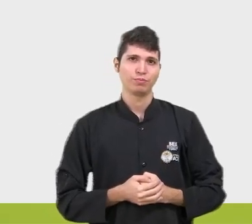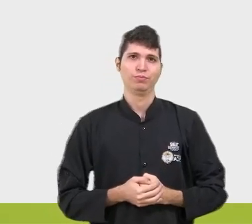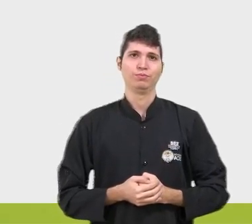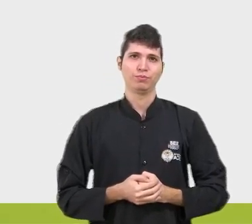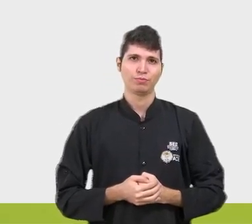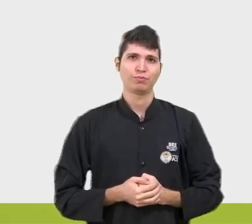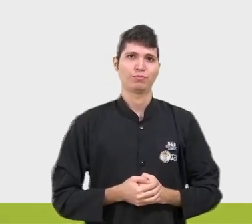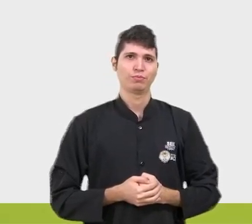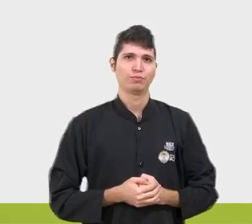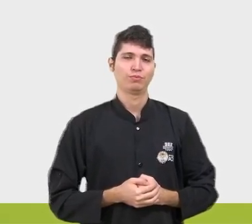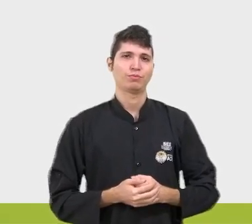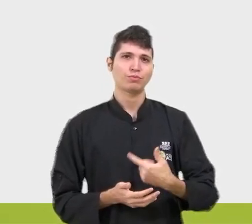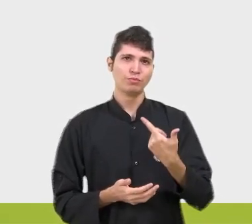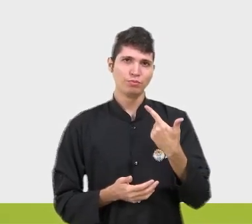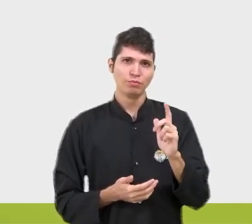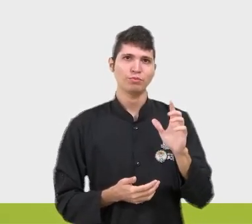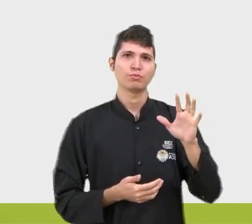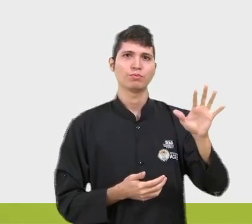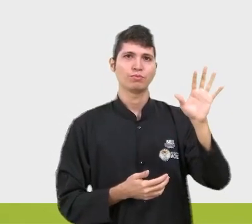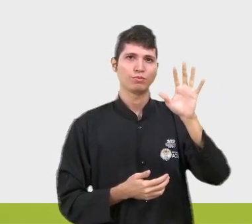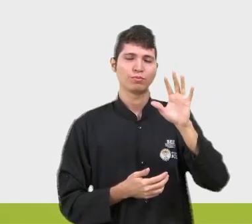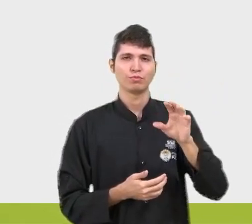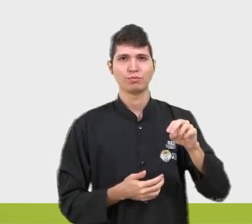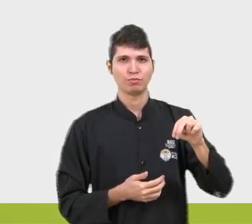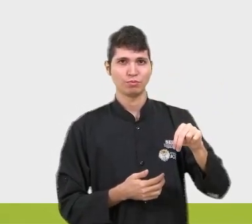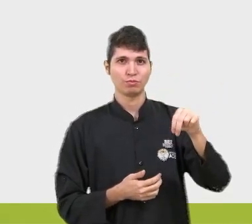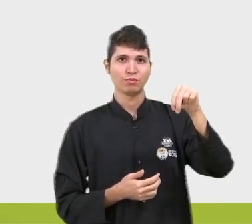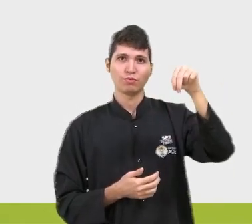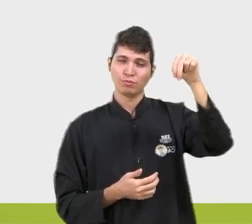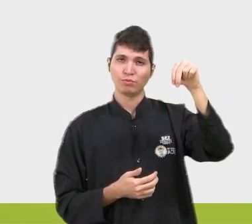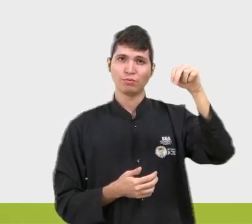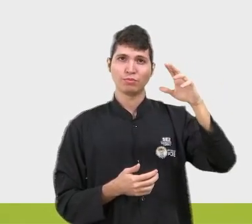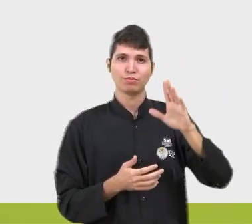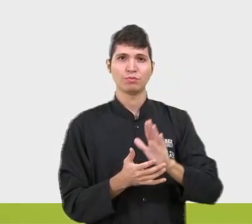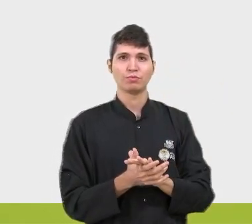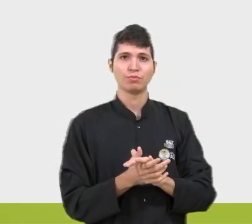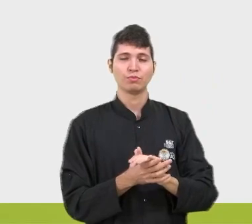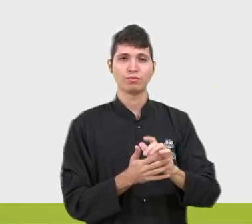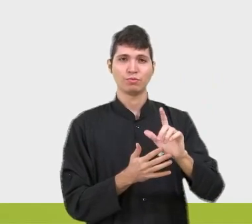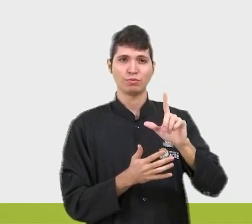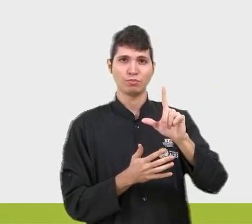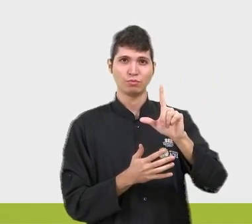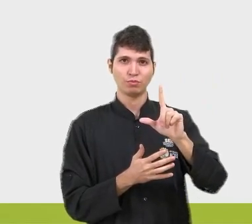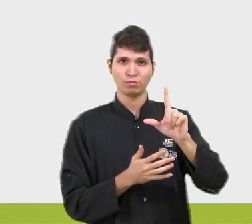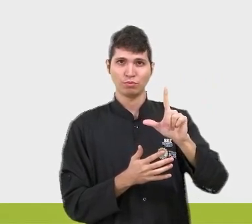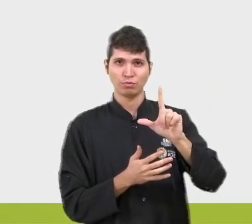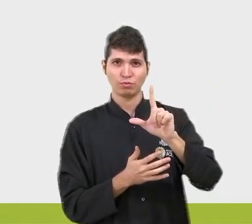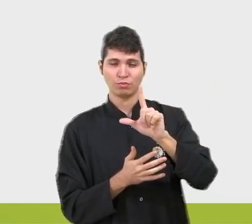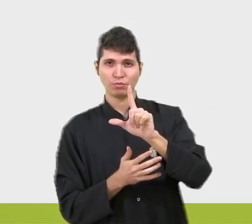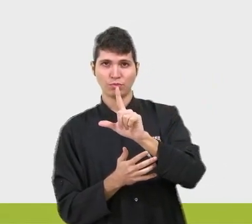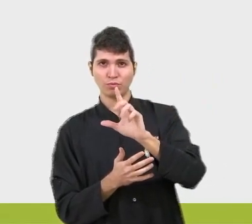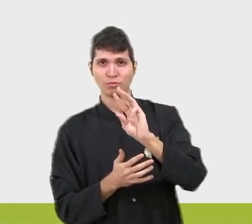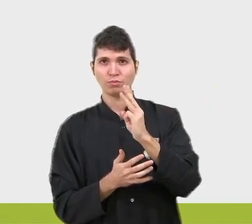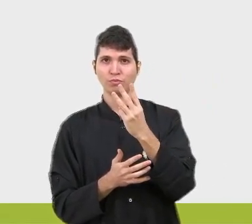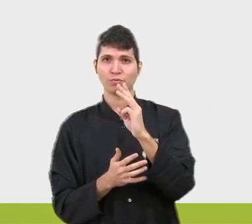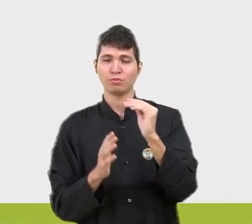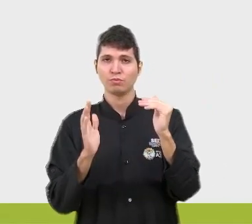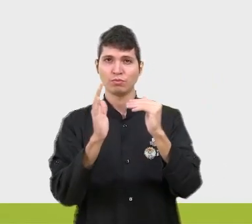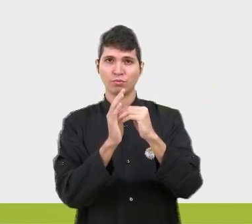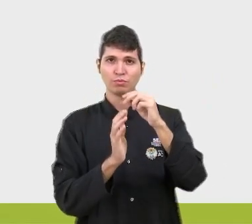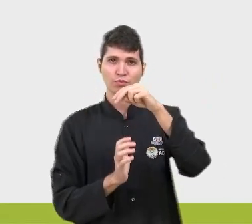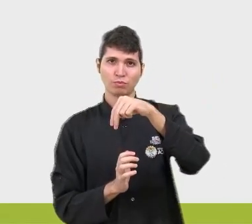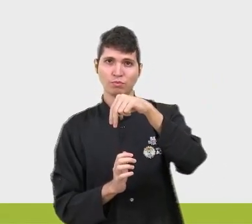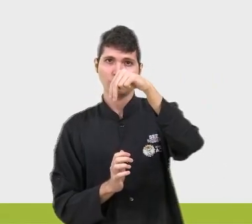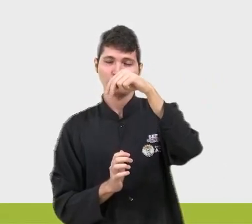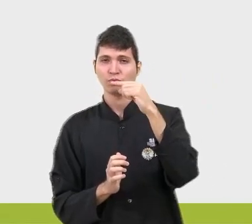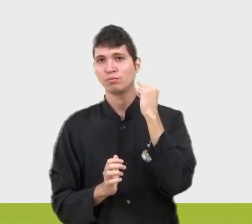é o Nordeste. Tá? Vai desde a porção leste do Maranhão até o norte de Minas Gerais,